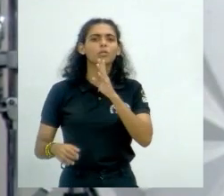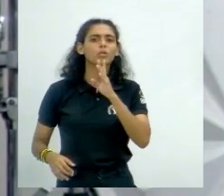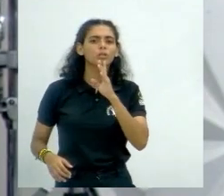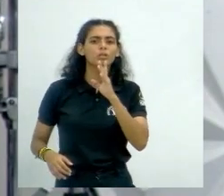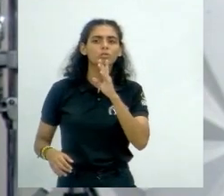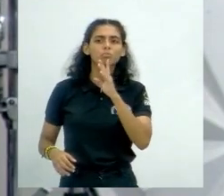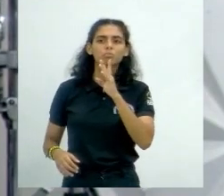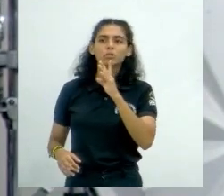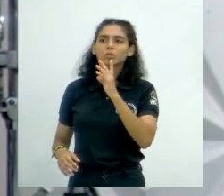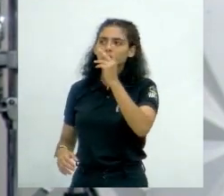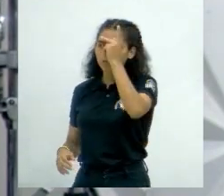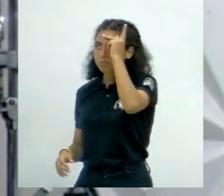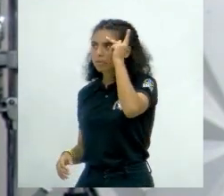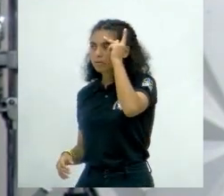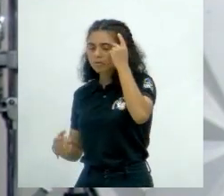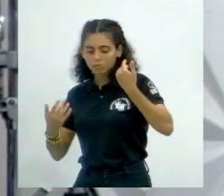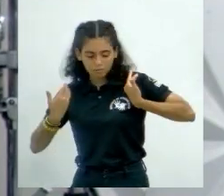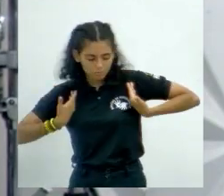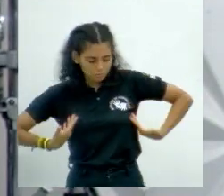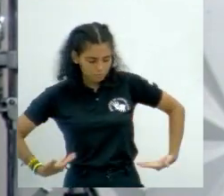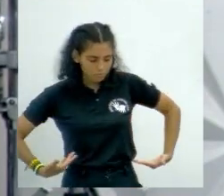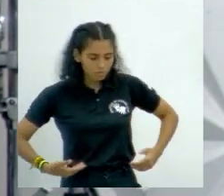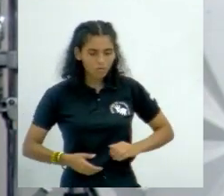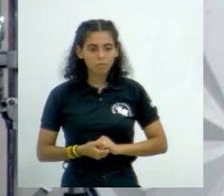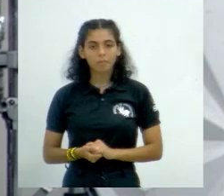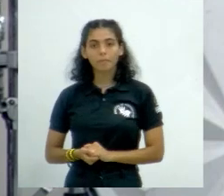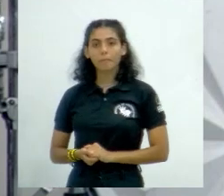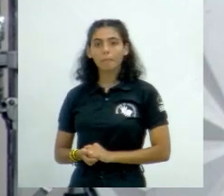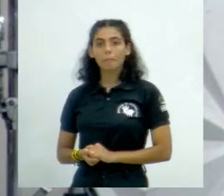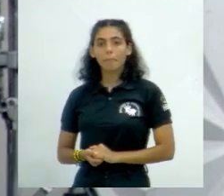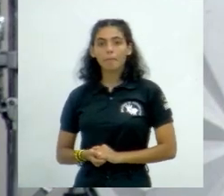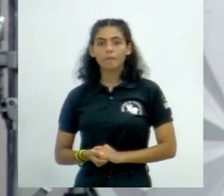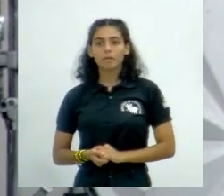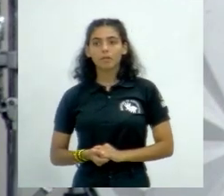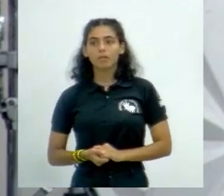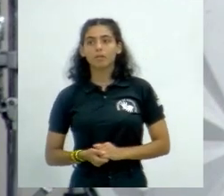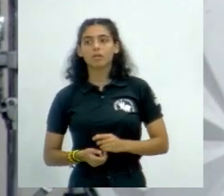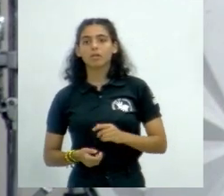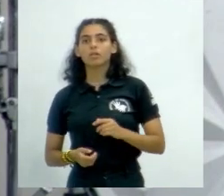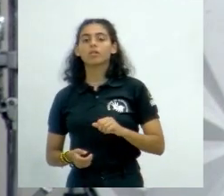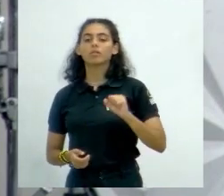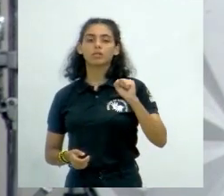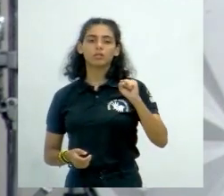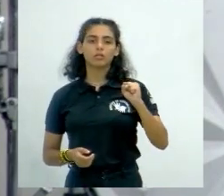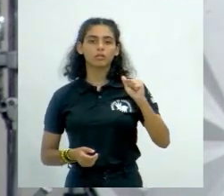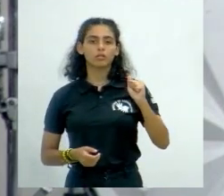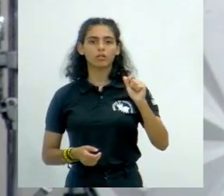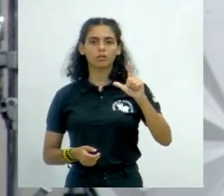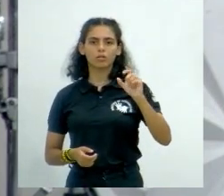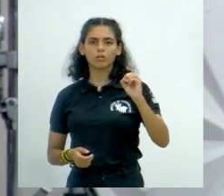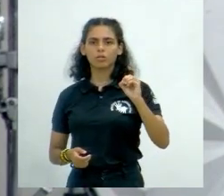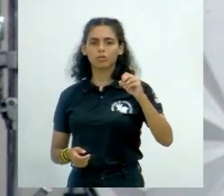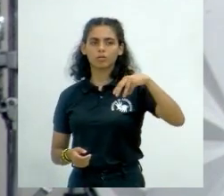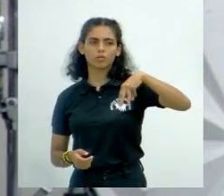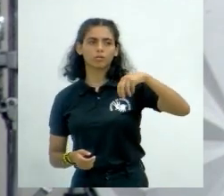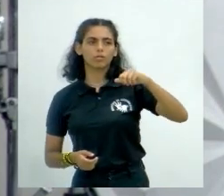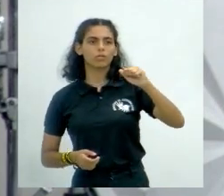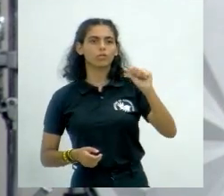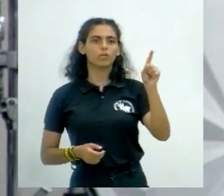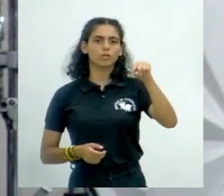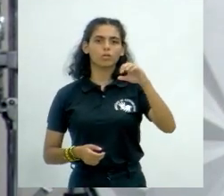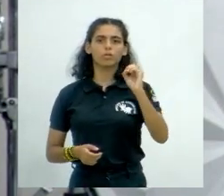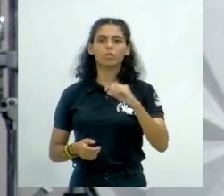vai advertir no texto que nós lemos, olha, não seja sábio aos seus próprios olhos, ou seja,